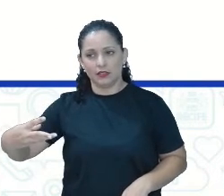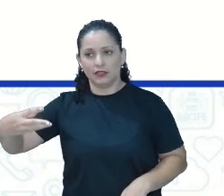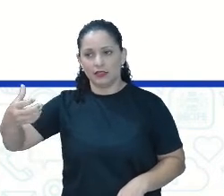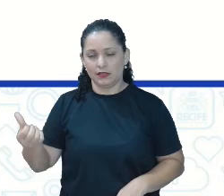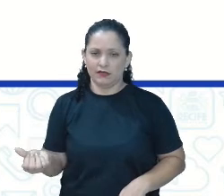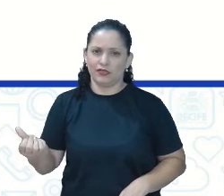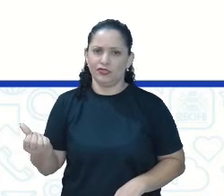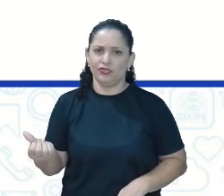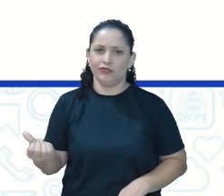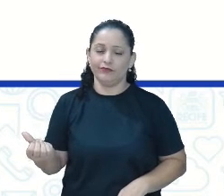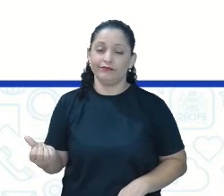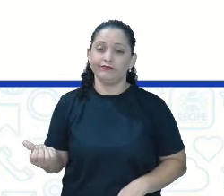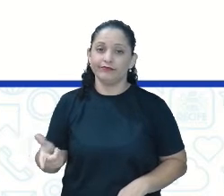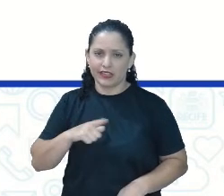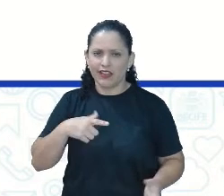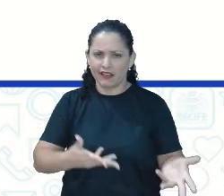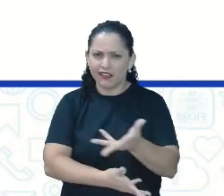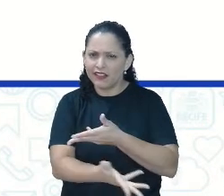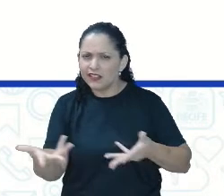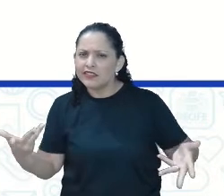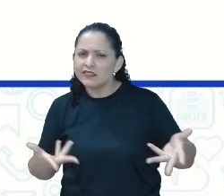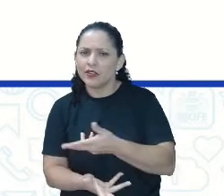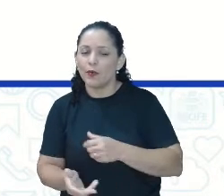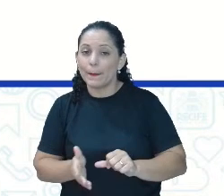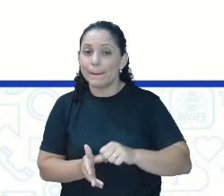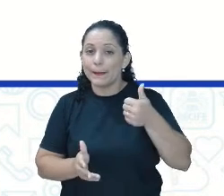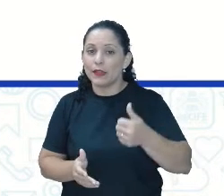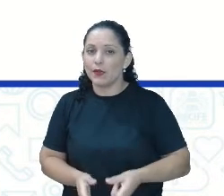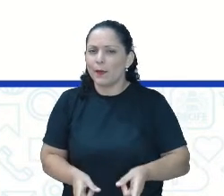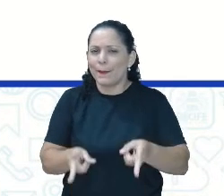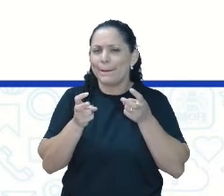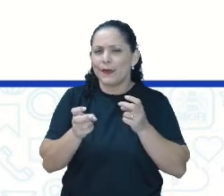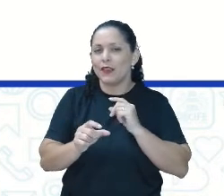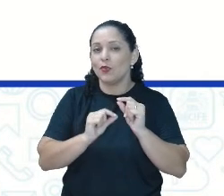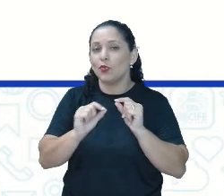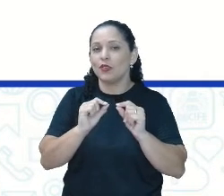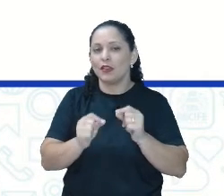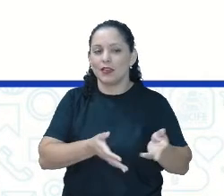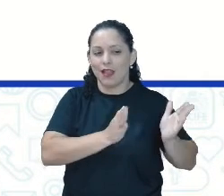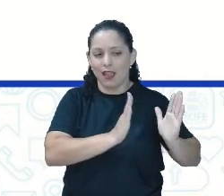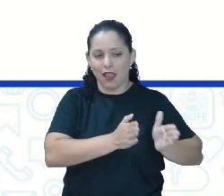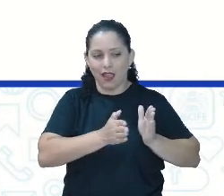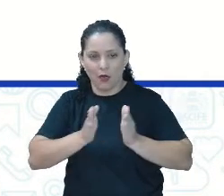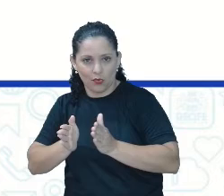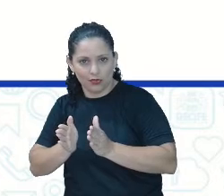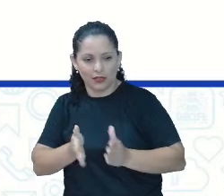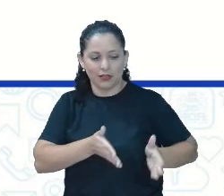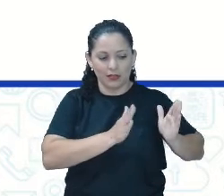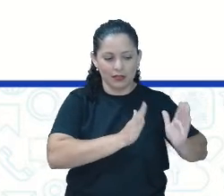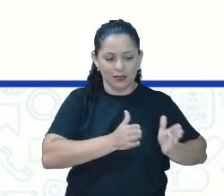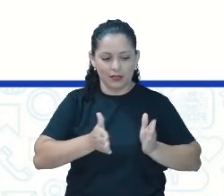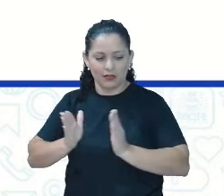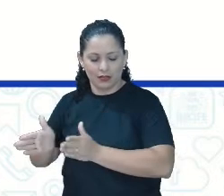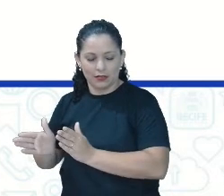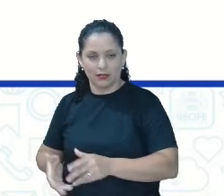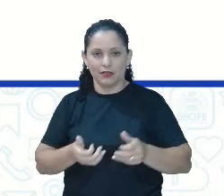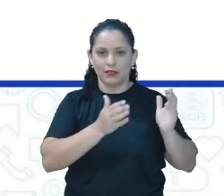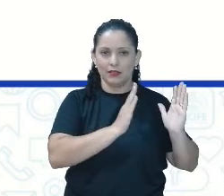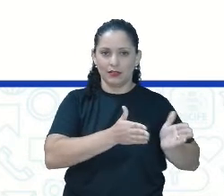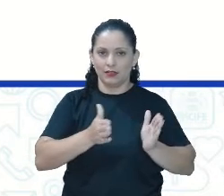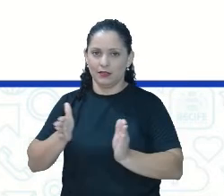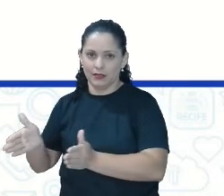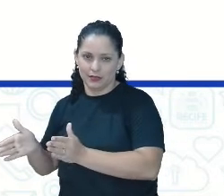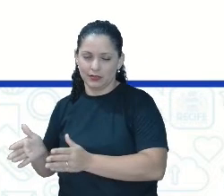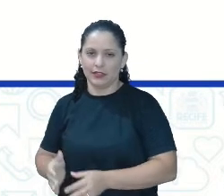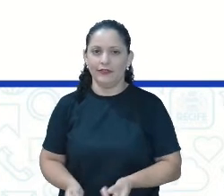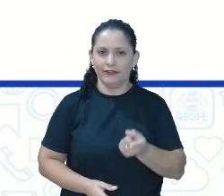Então, veja só. Primeiro passo que você tem que verificar é a ordem em que esses números aparecem. Pode notar